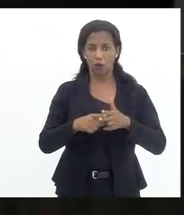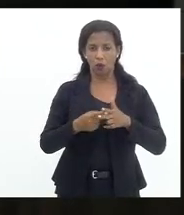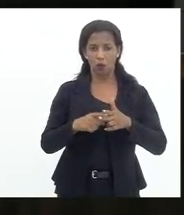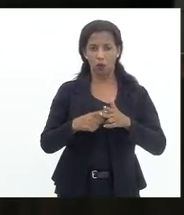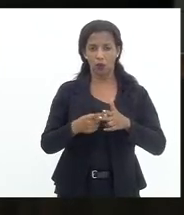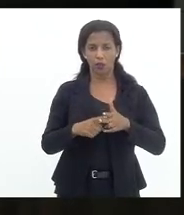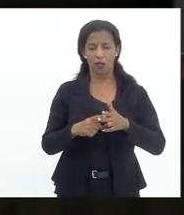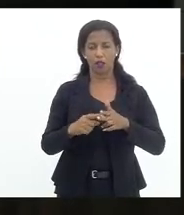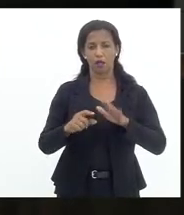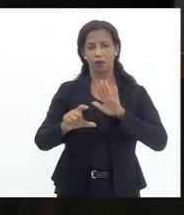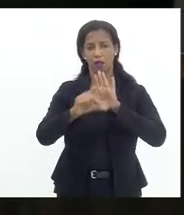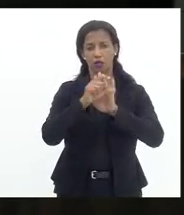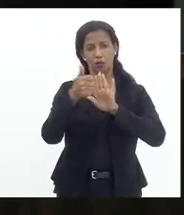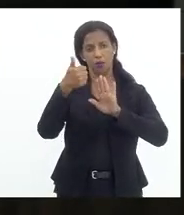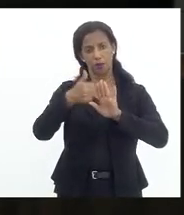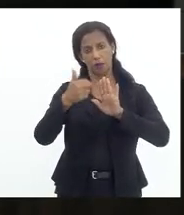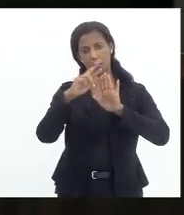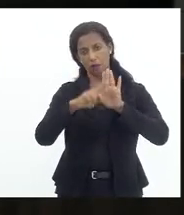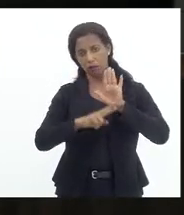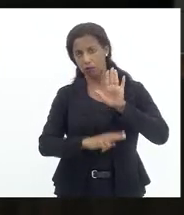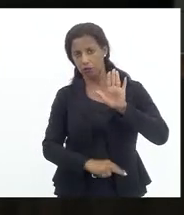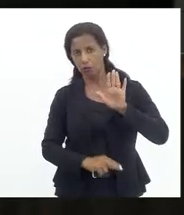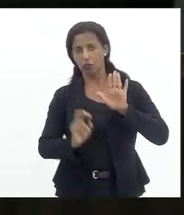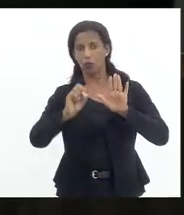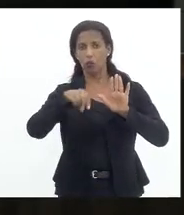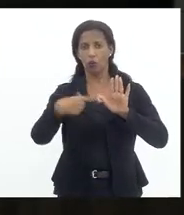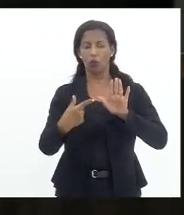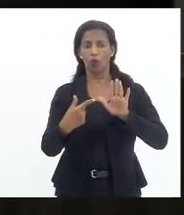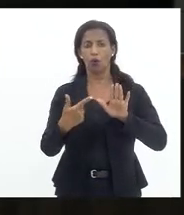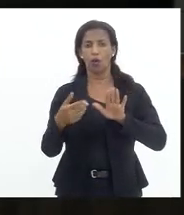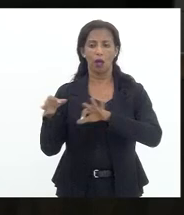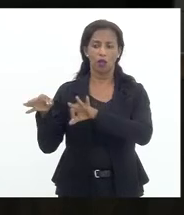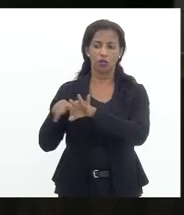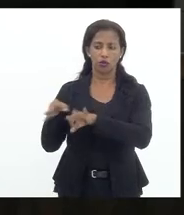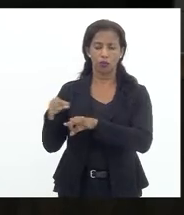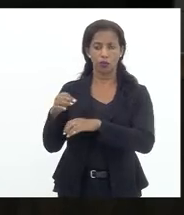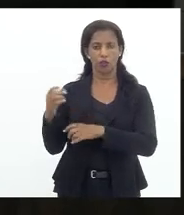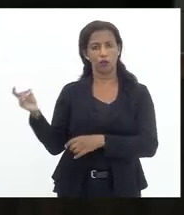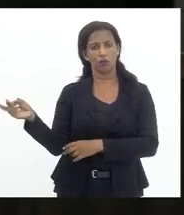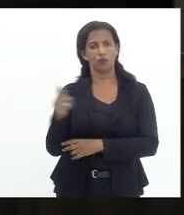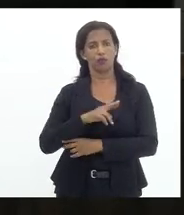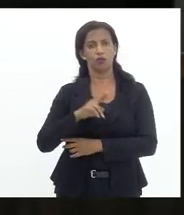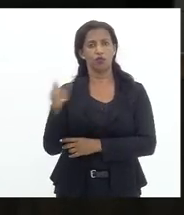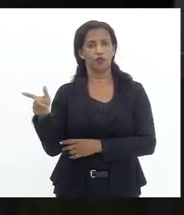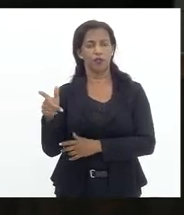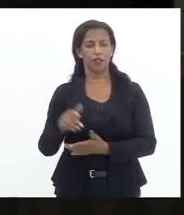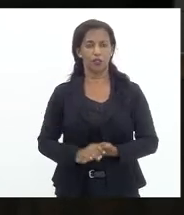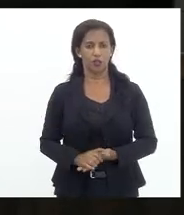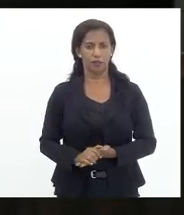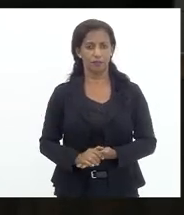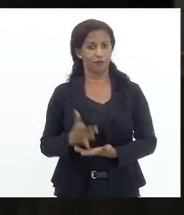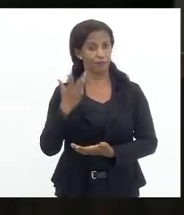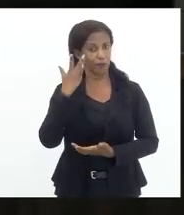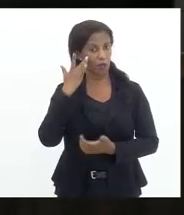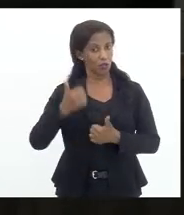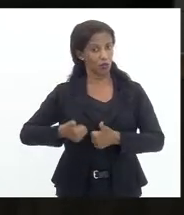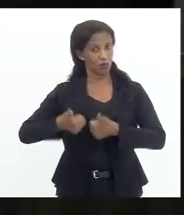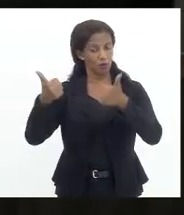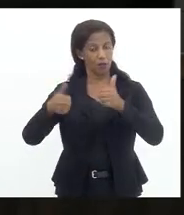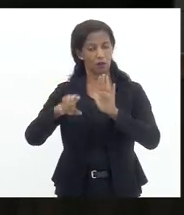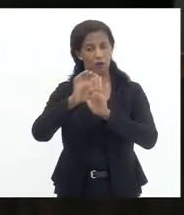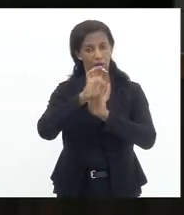artigo 1º e tudo mais, ou a gente apresenta outro projeto. Eu acho melhor nós apresentarmos